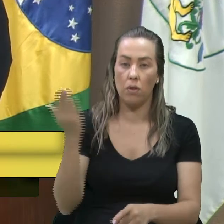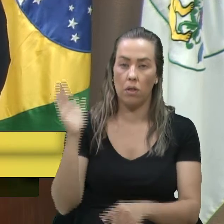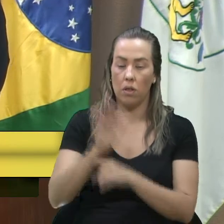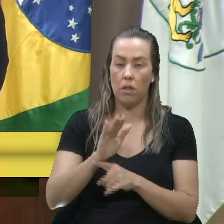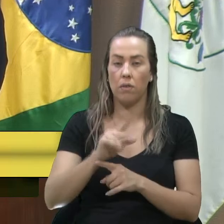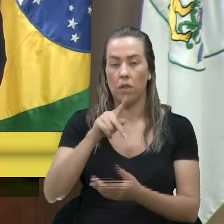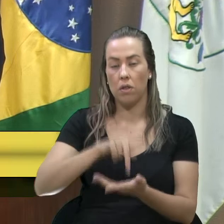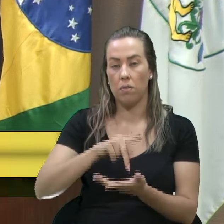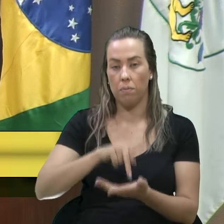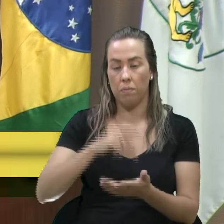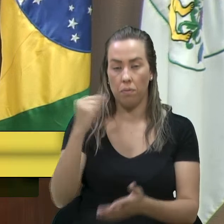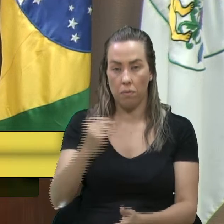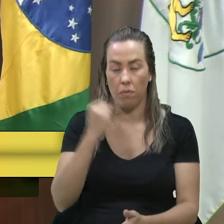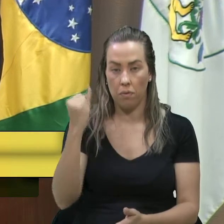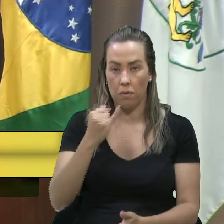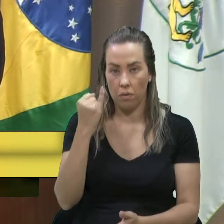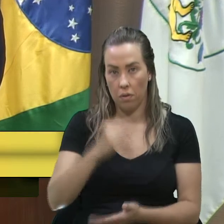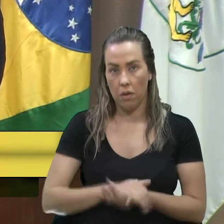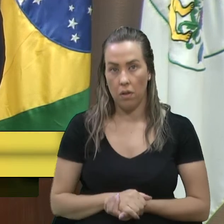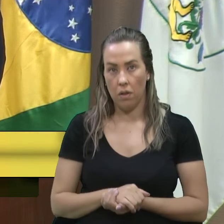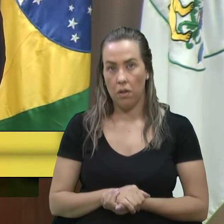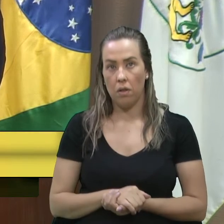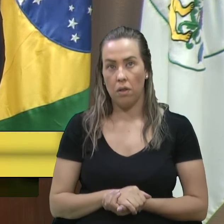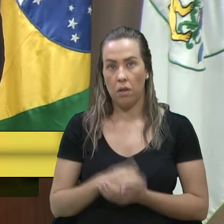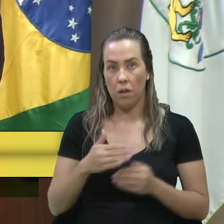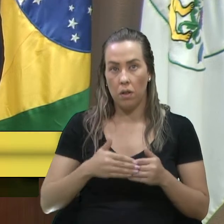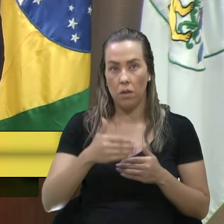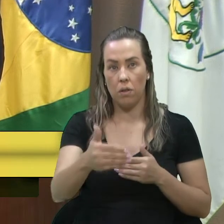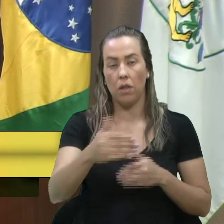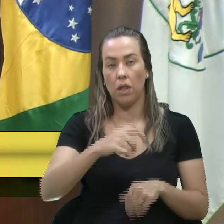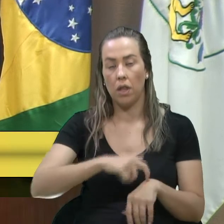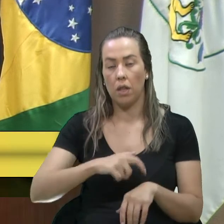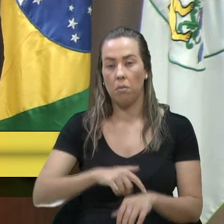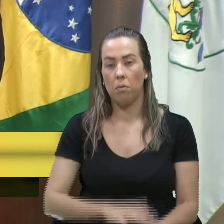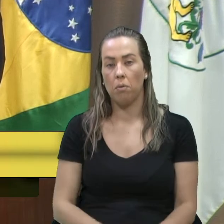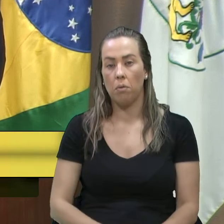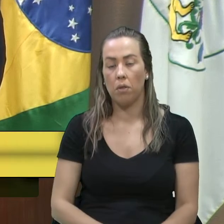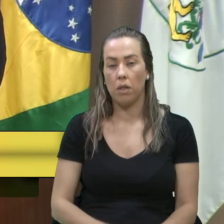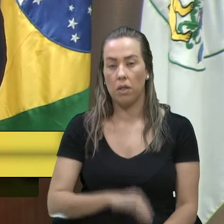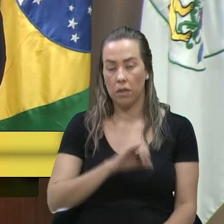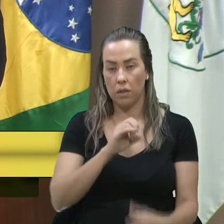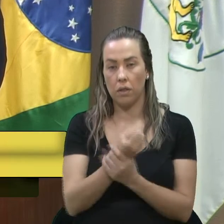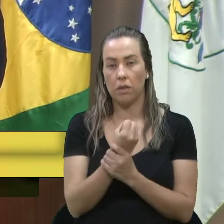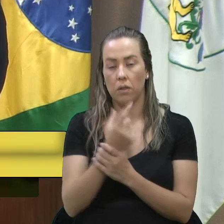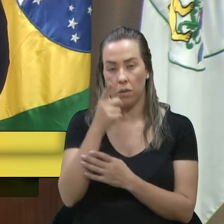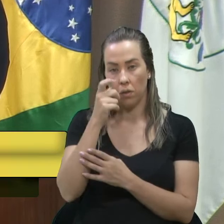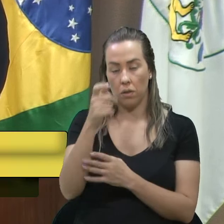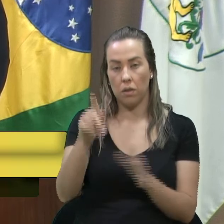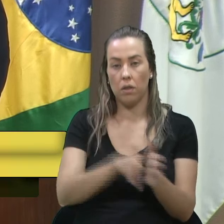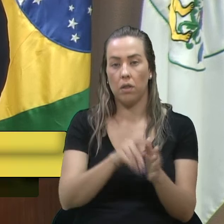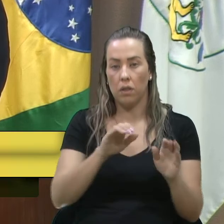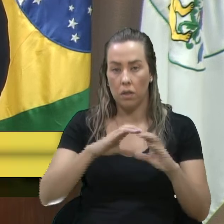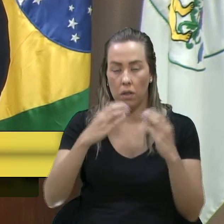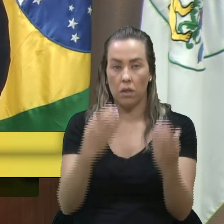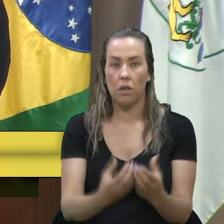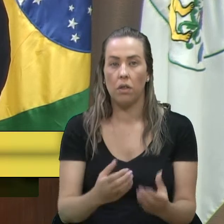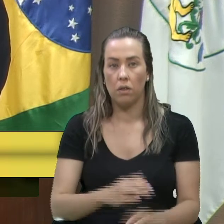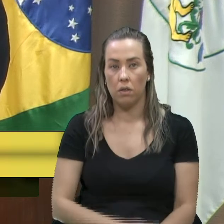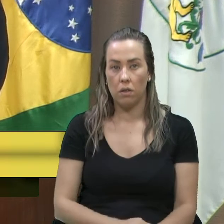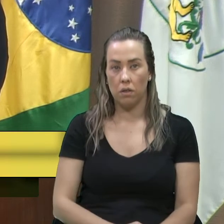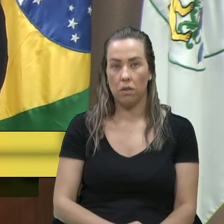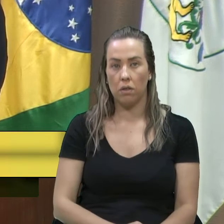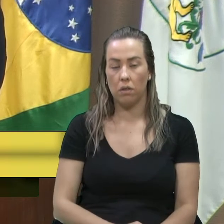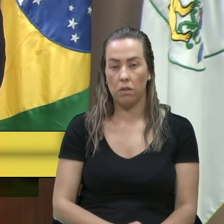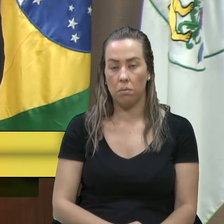seja realmente importante, duradoura e que preserve os interesses da comunidade.